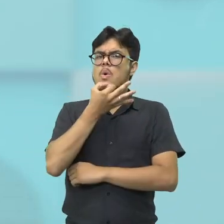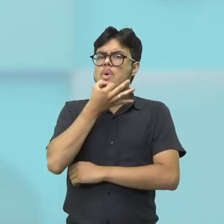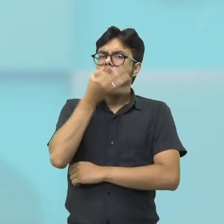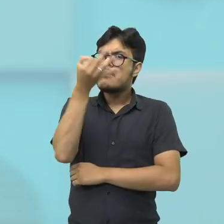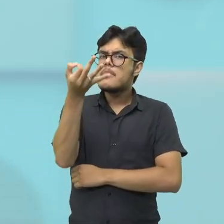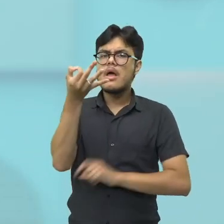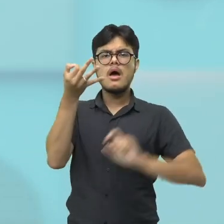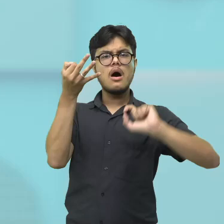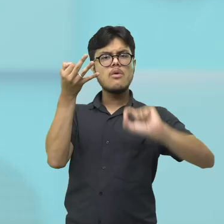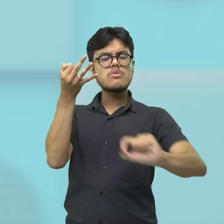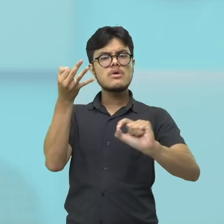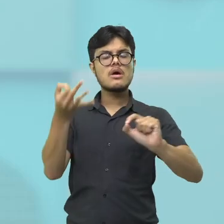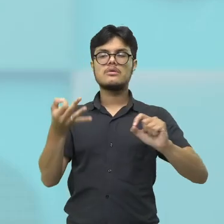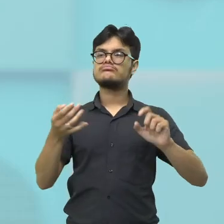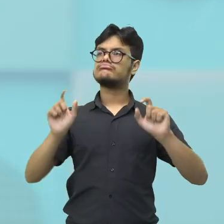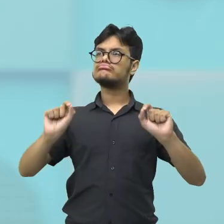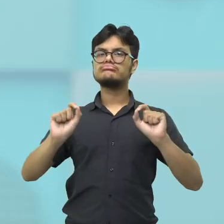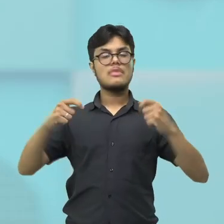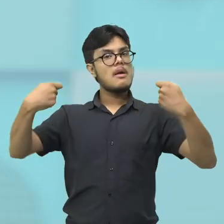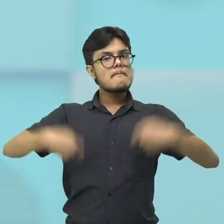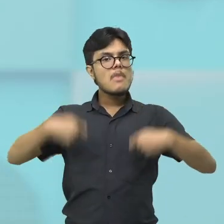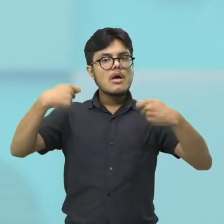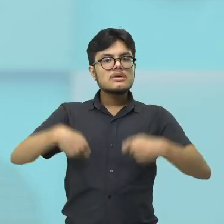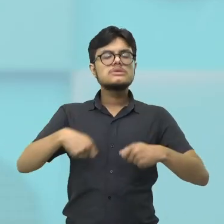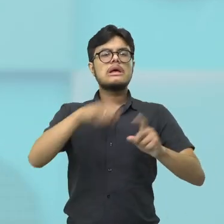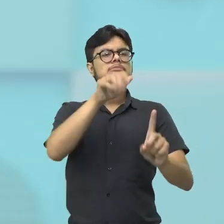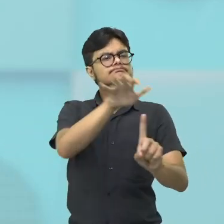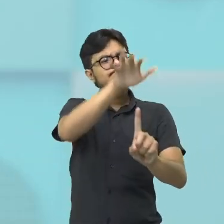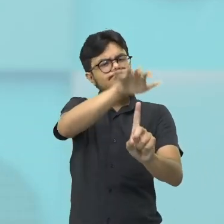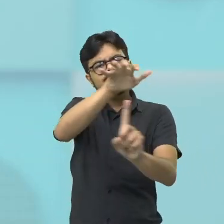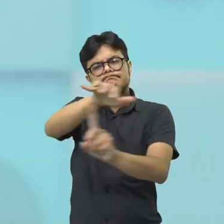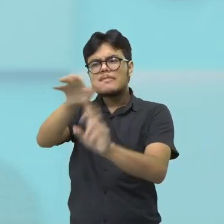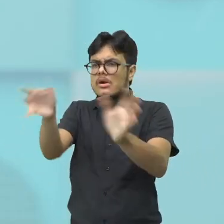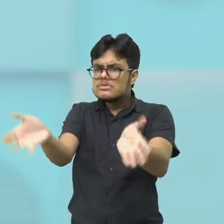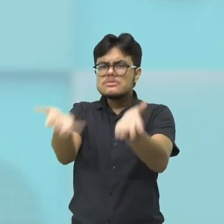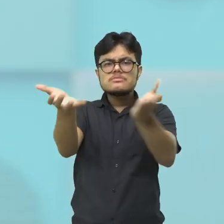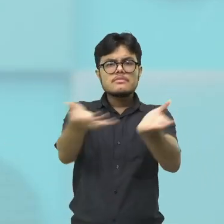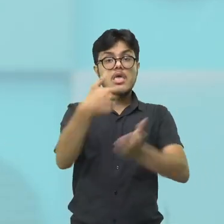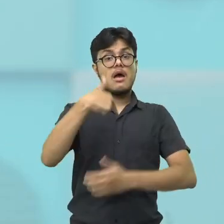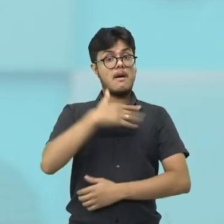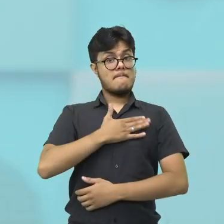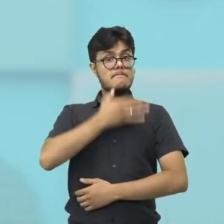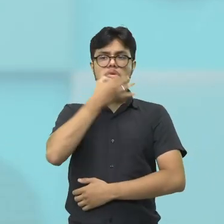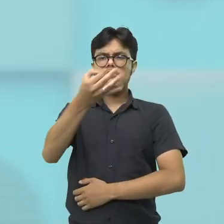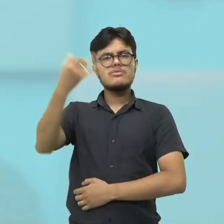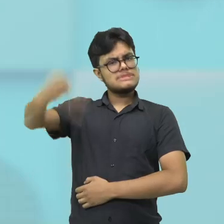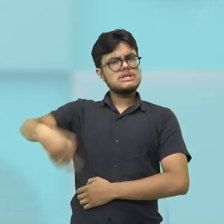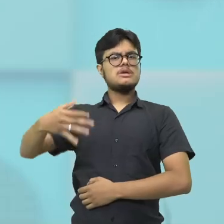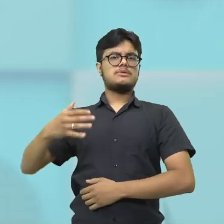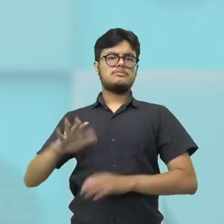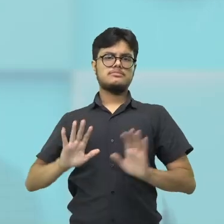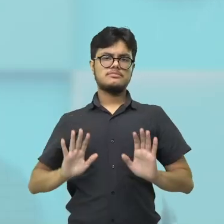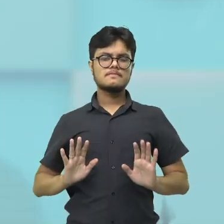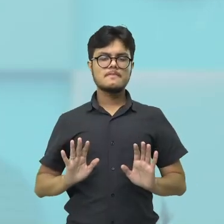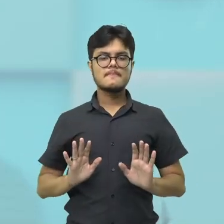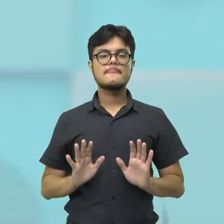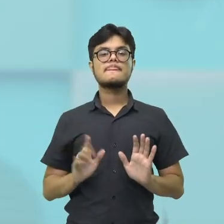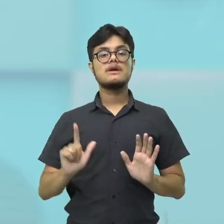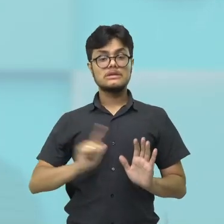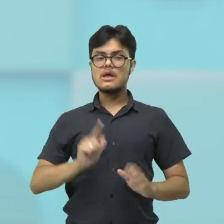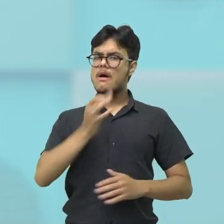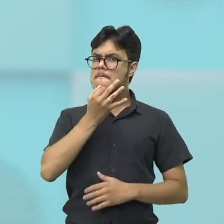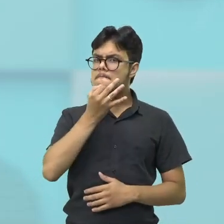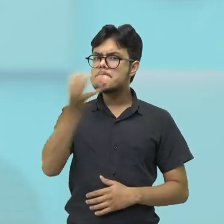argumentos que precisam convencer aquele leitor daquilo que eu estou defendendo que é certo, né? Então, eu trago